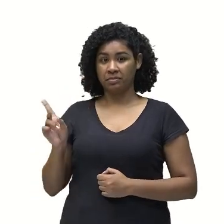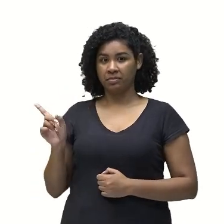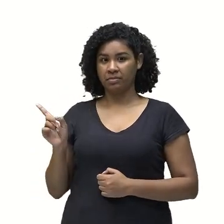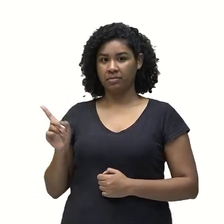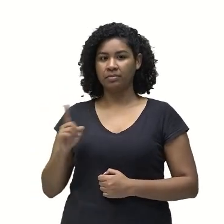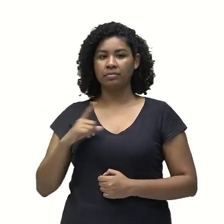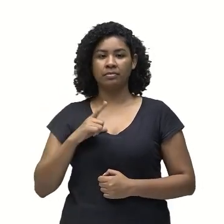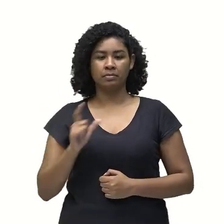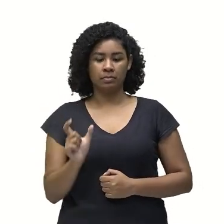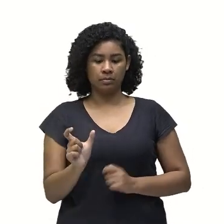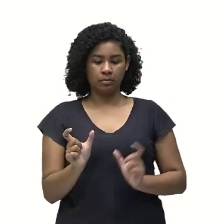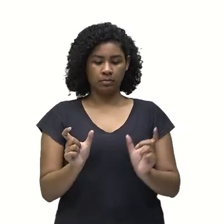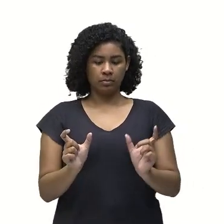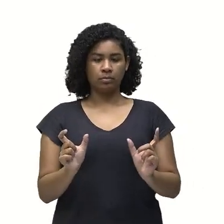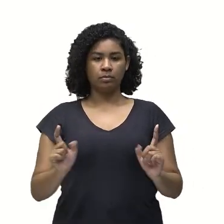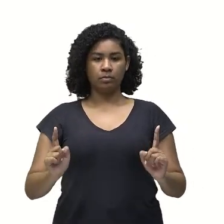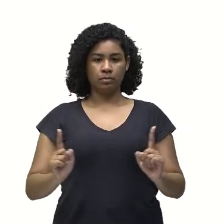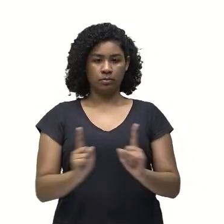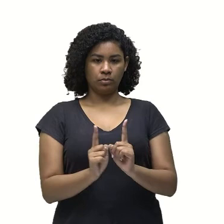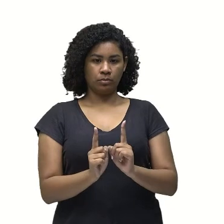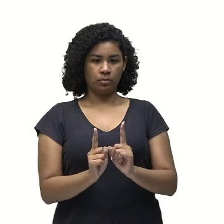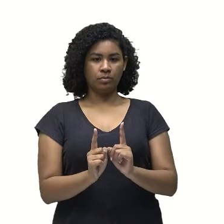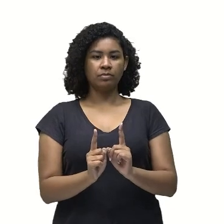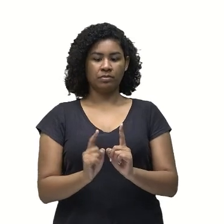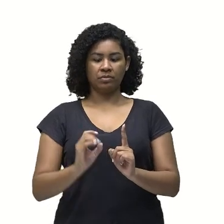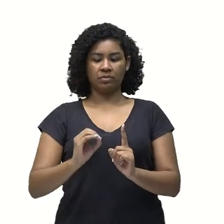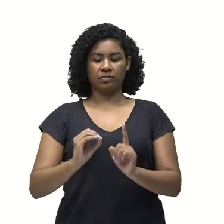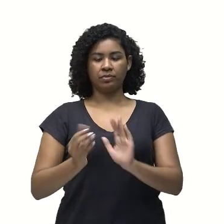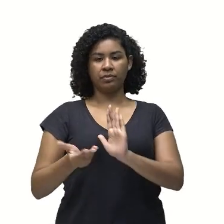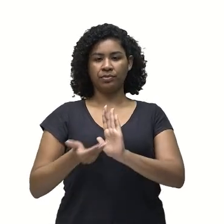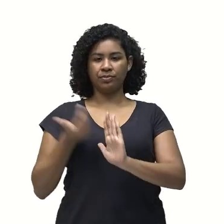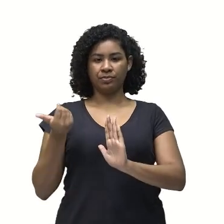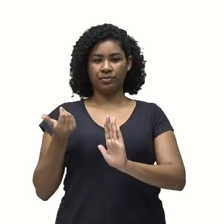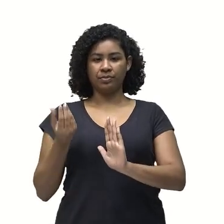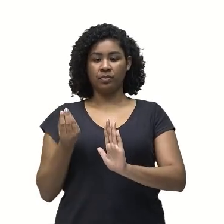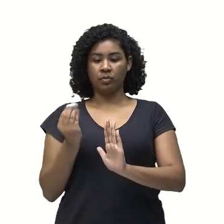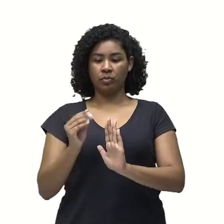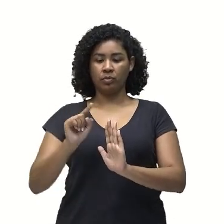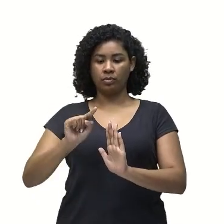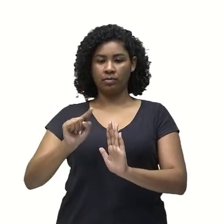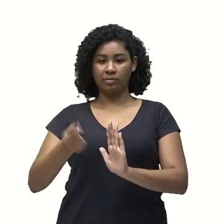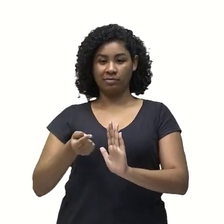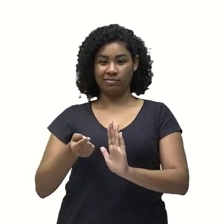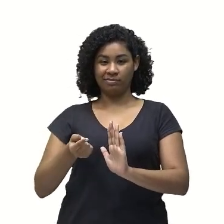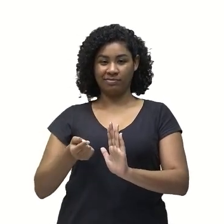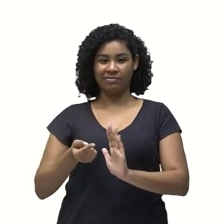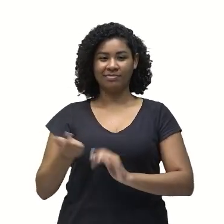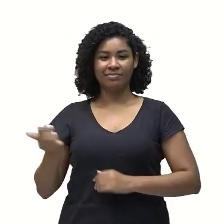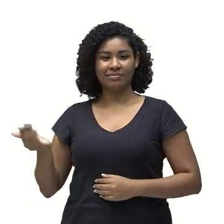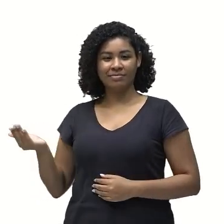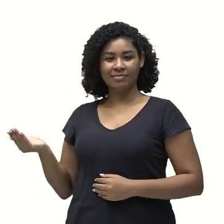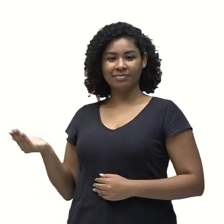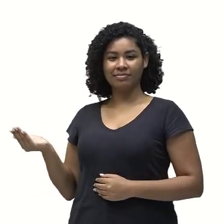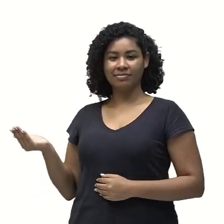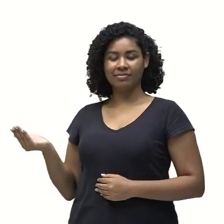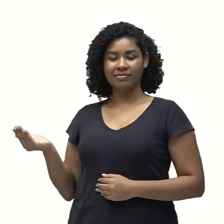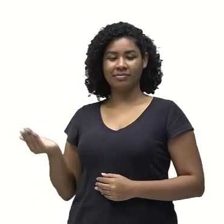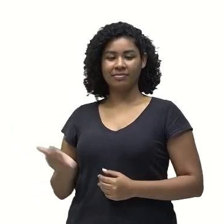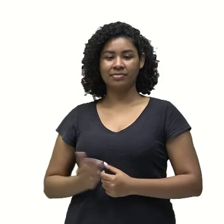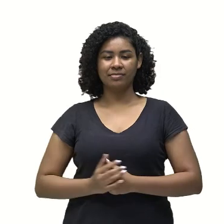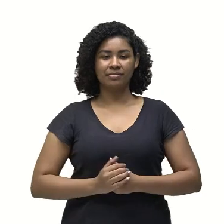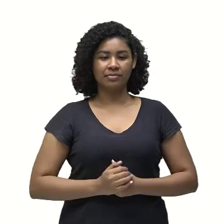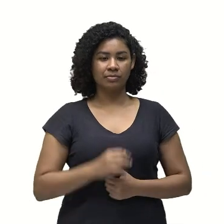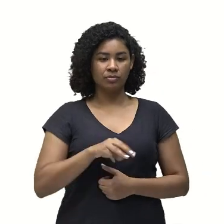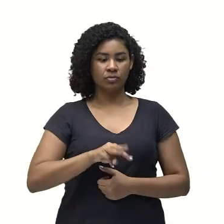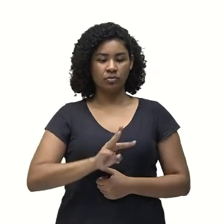Vou eliminar uma letra daqui, que é o O. Mas eu tenho que substituir por alguma coisa, não é? Eu substituo